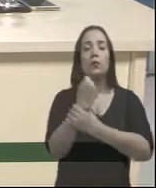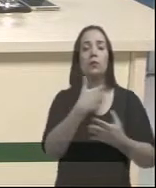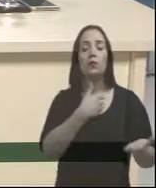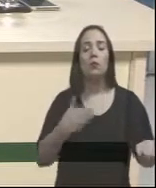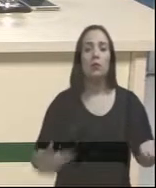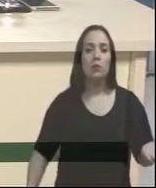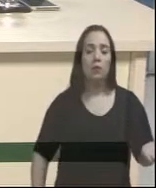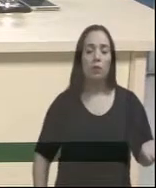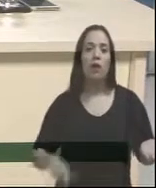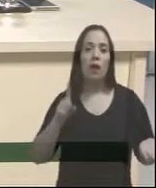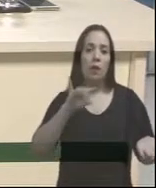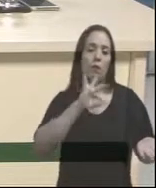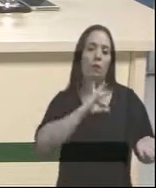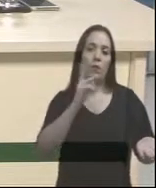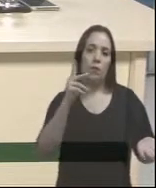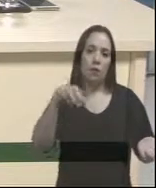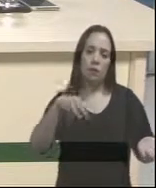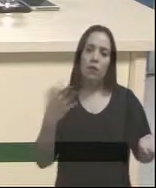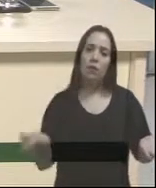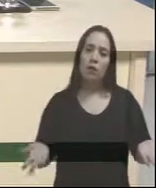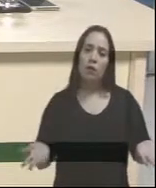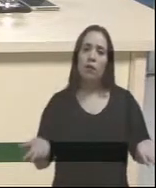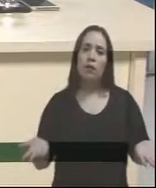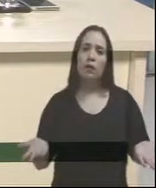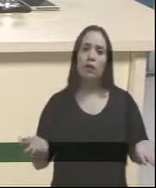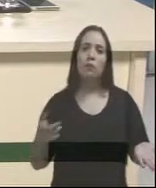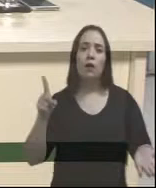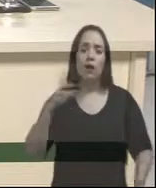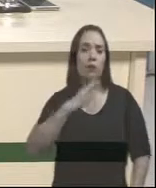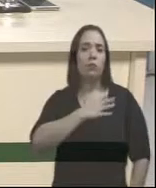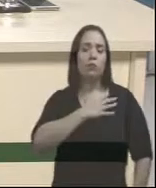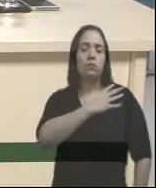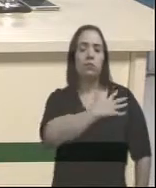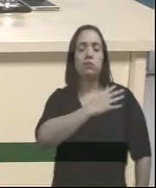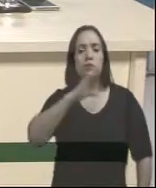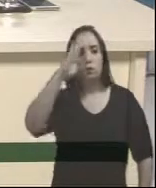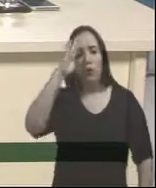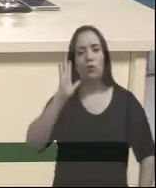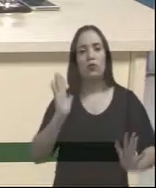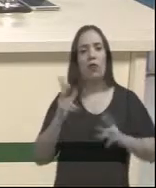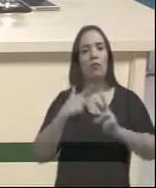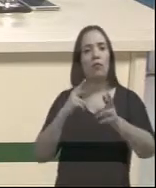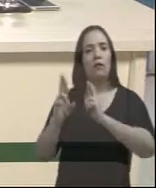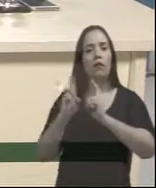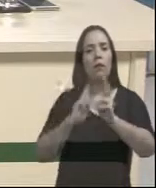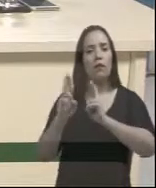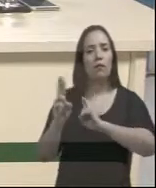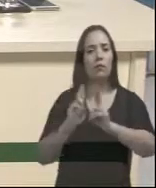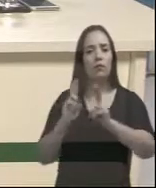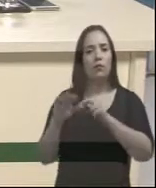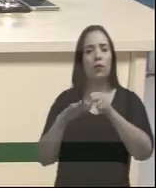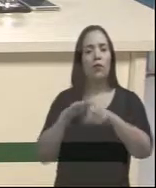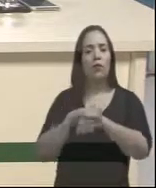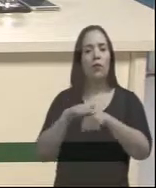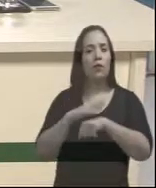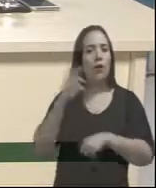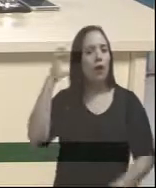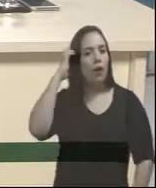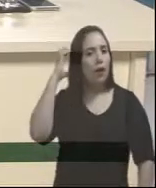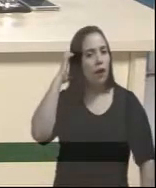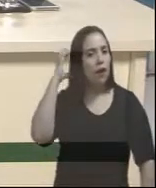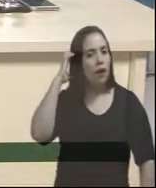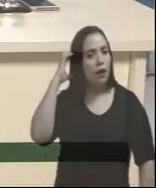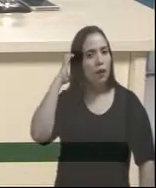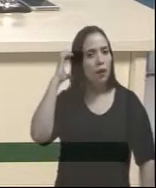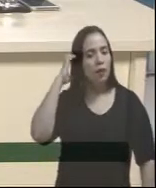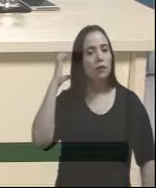Ceará, principalmente a Polícia Militar. Correto. E o comandante da Polícia Militar, eu entrevistei ele no meu programa de rádio, o senhor participou várias